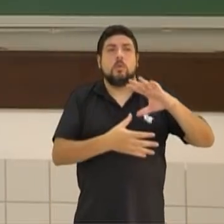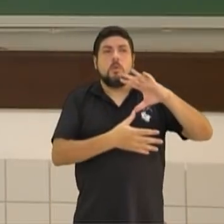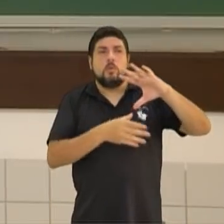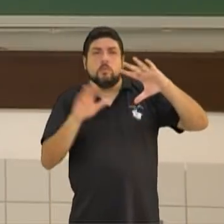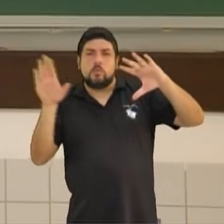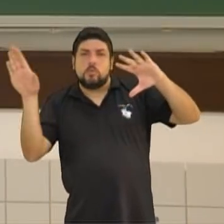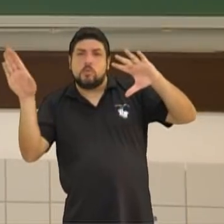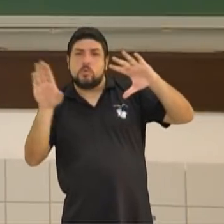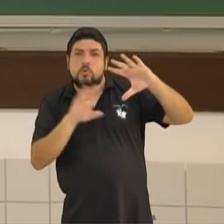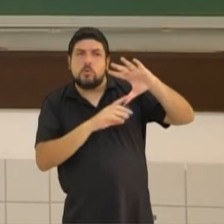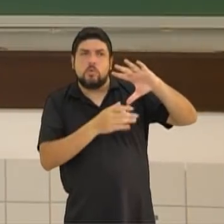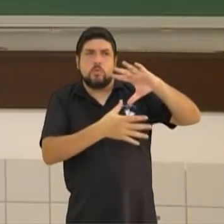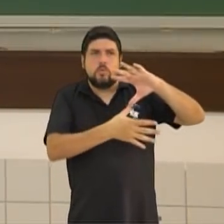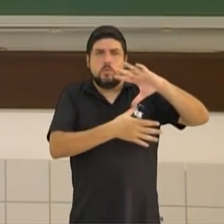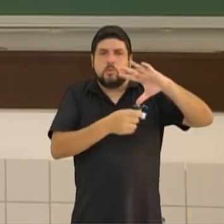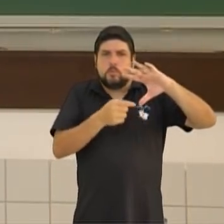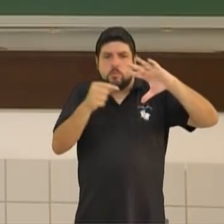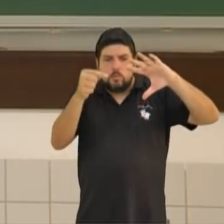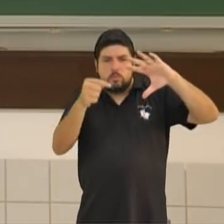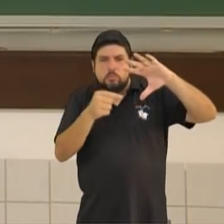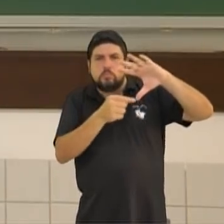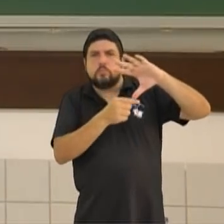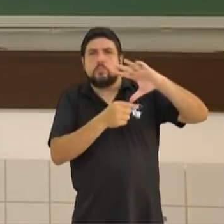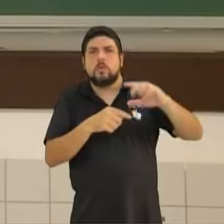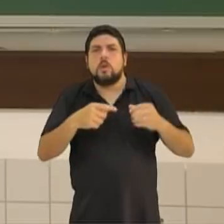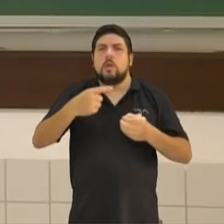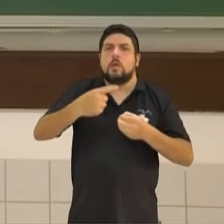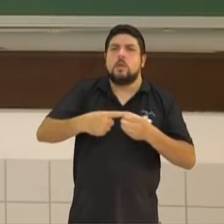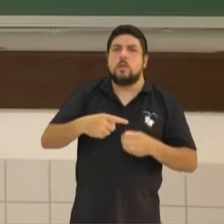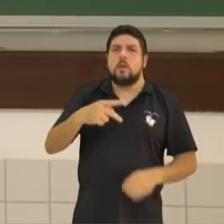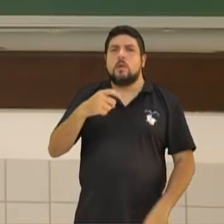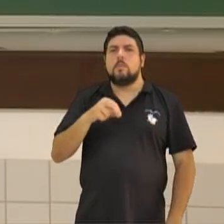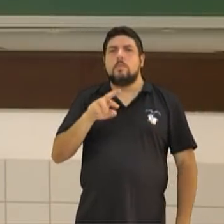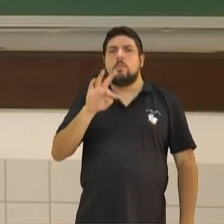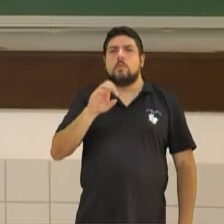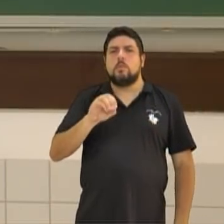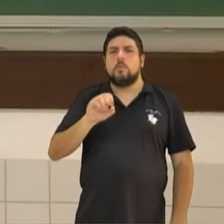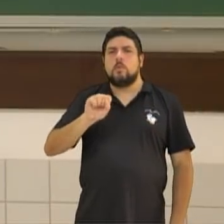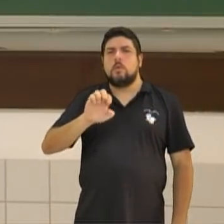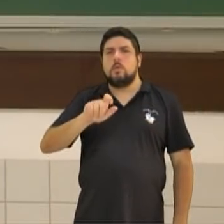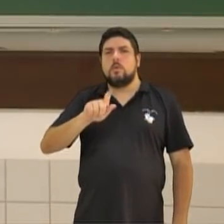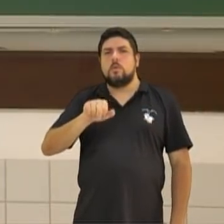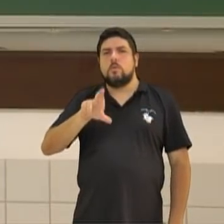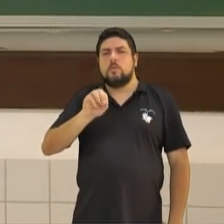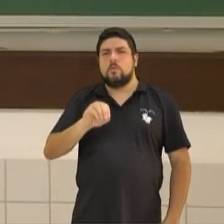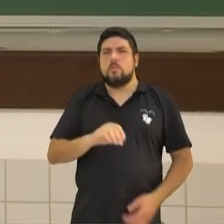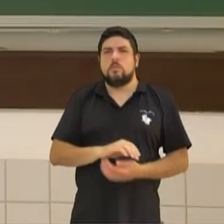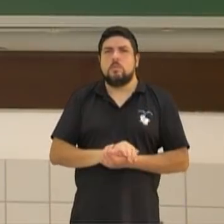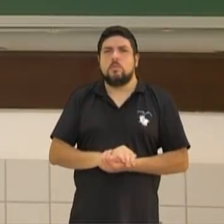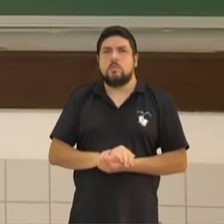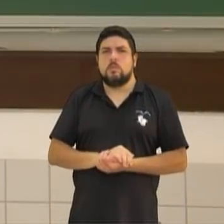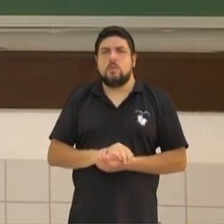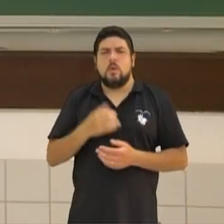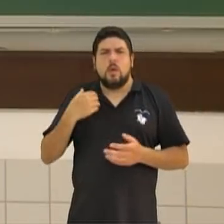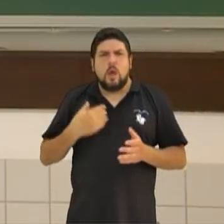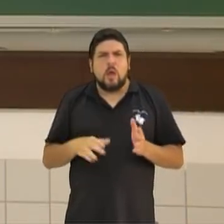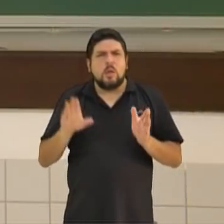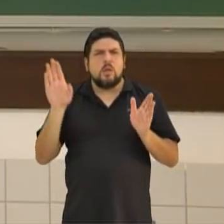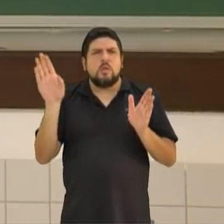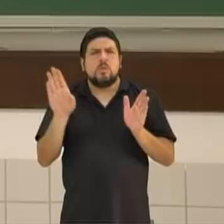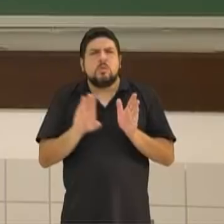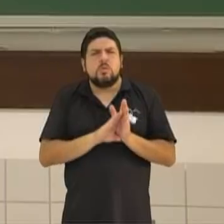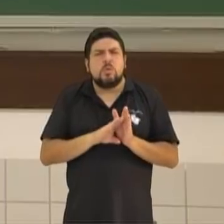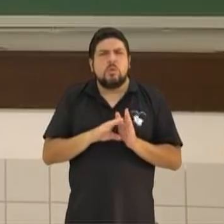Seguro. A rota em vermelho aqui é a rota de Pedro Álvares Cabral. E muita gente pergunta, então ele chegou por acaso. Bobagem, os portugueses eram